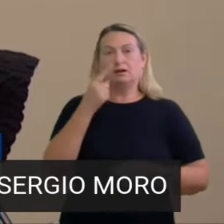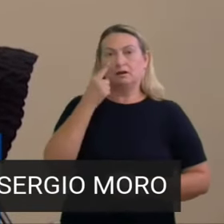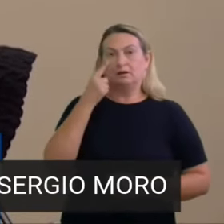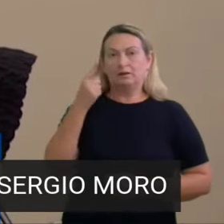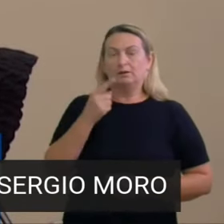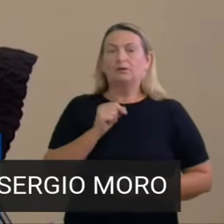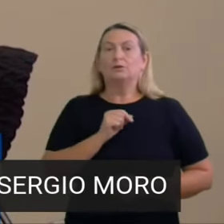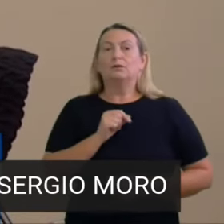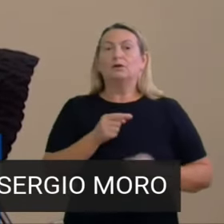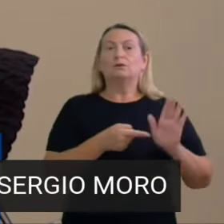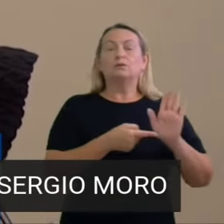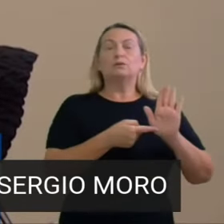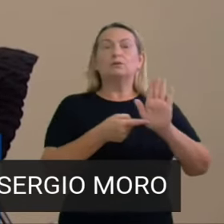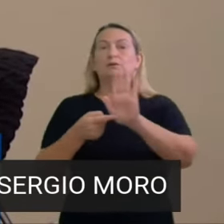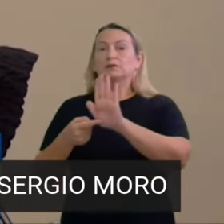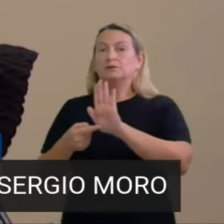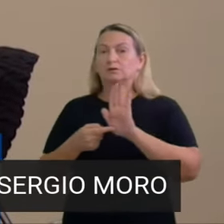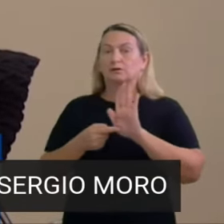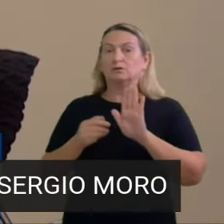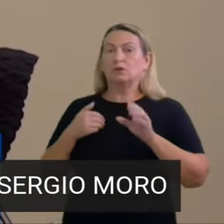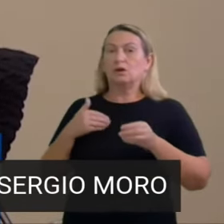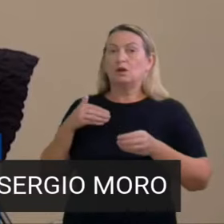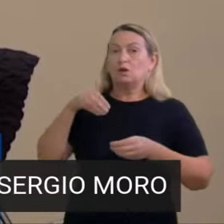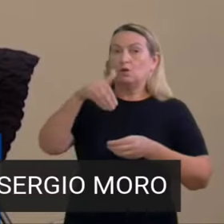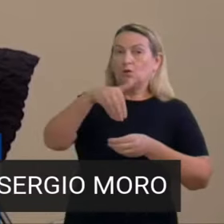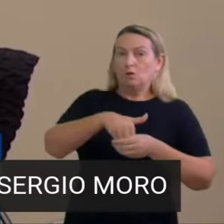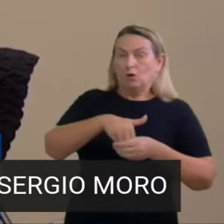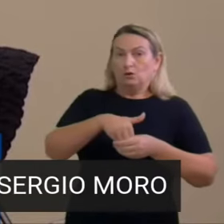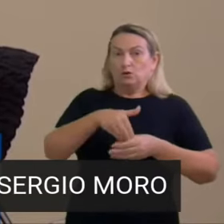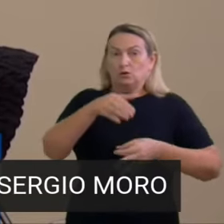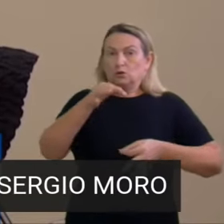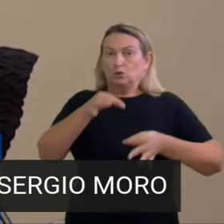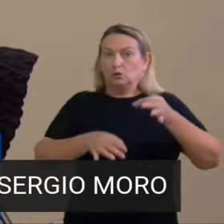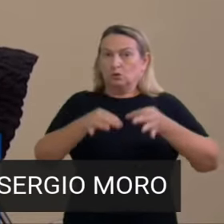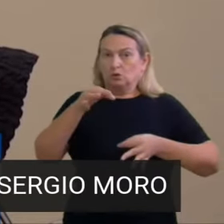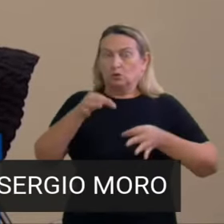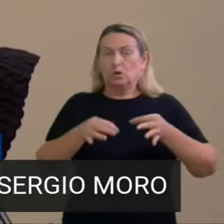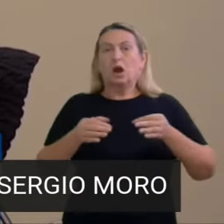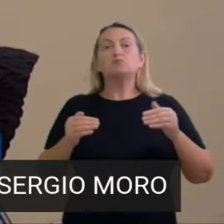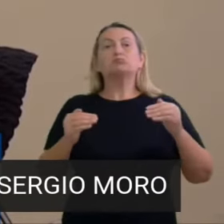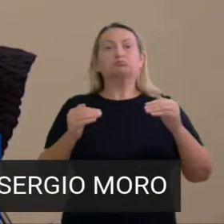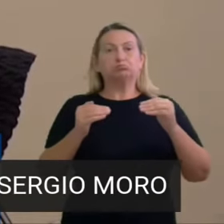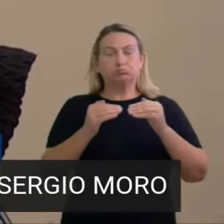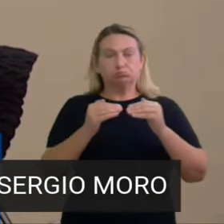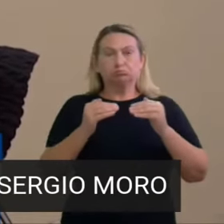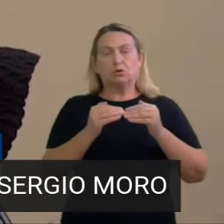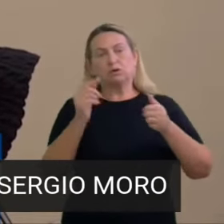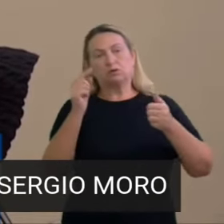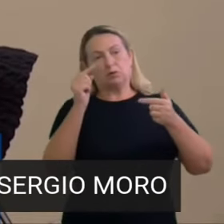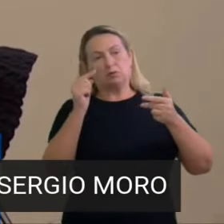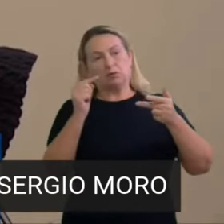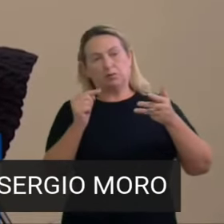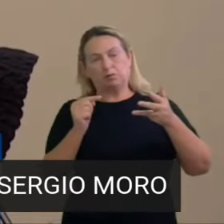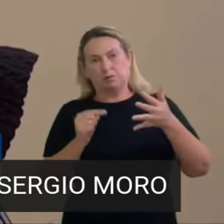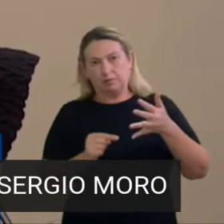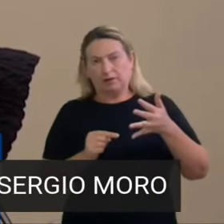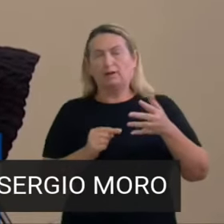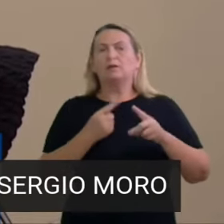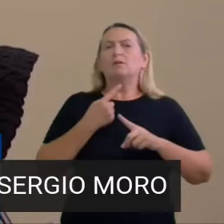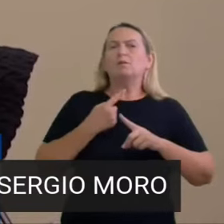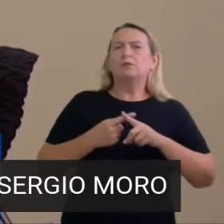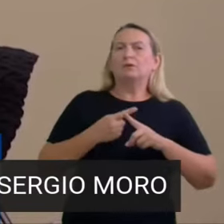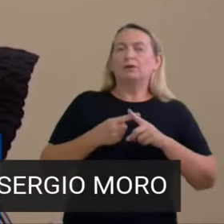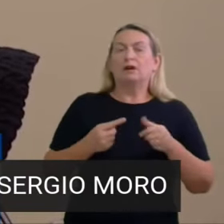fase do exposto, voto no sentido de julgar parcialmente procedente as ages números tais e tais em decorrência.